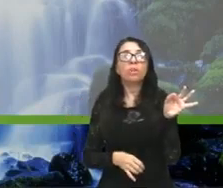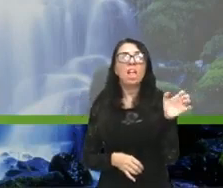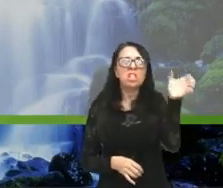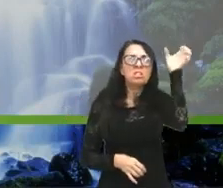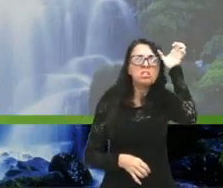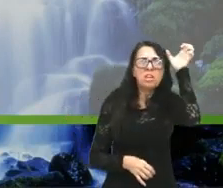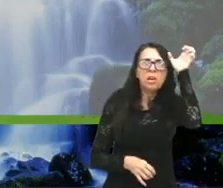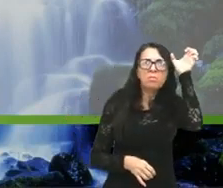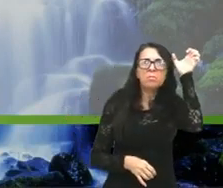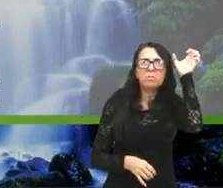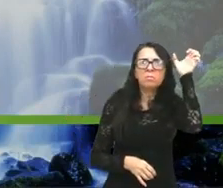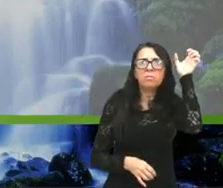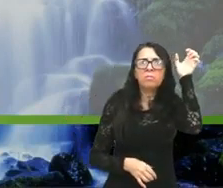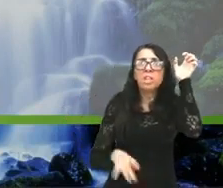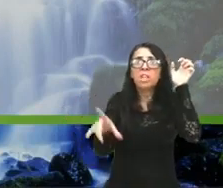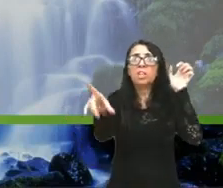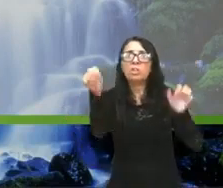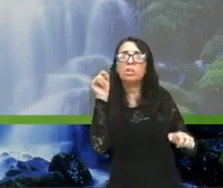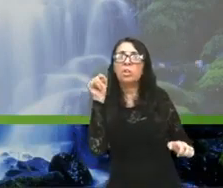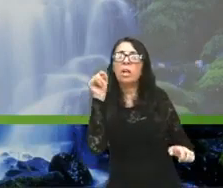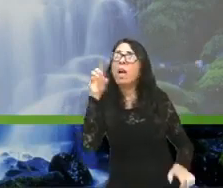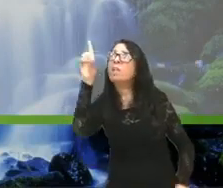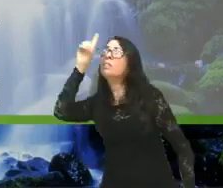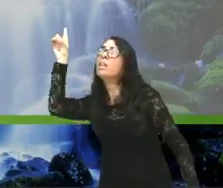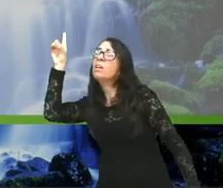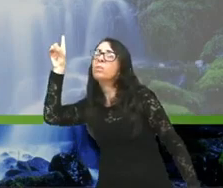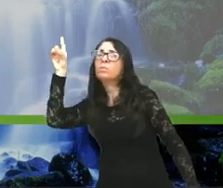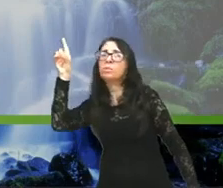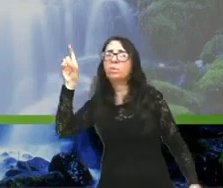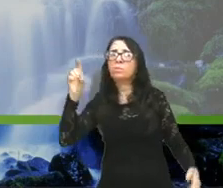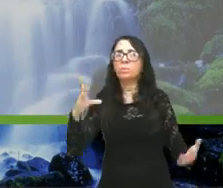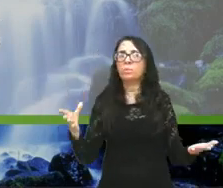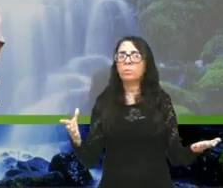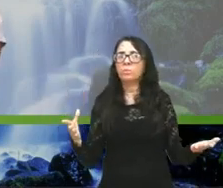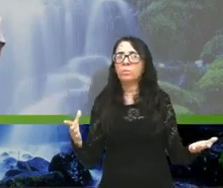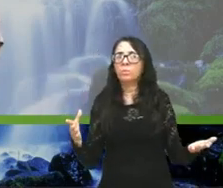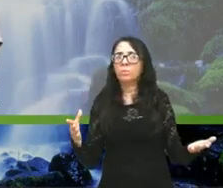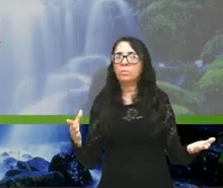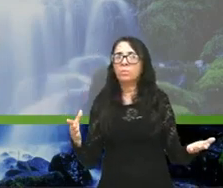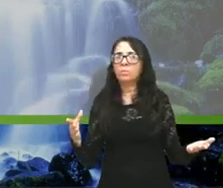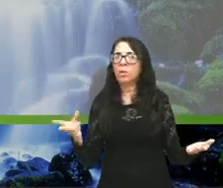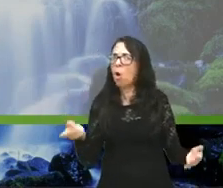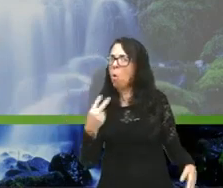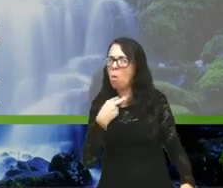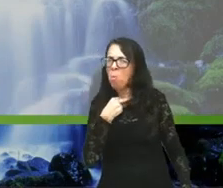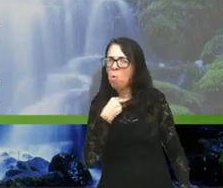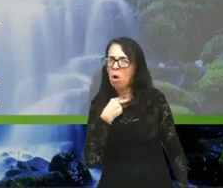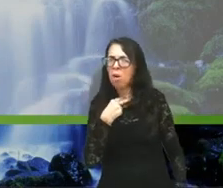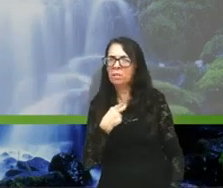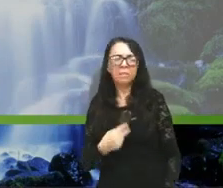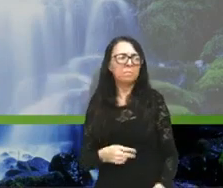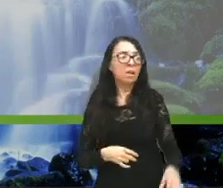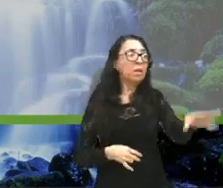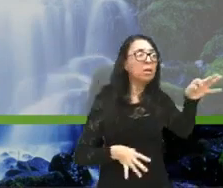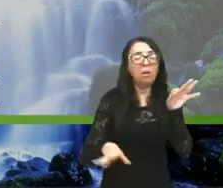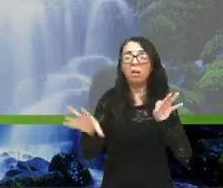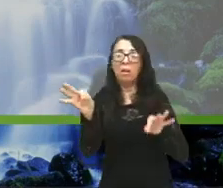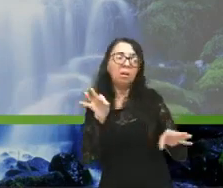esconder, nem mentir para se dar bem na vida. Uma